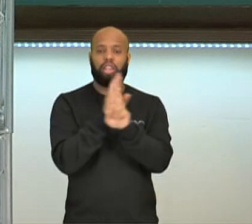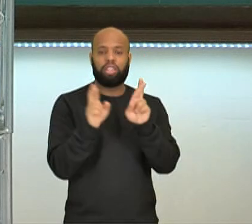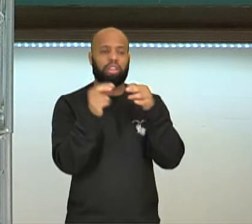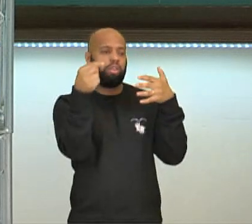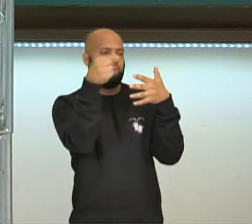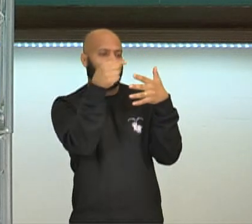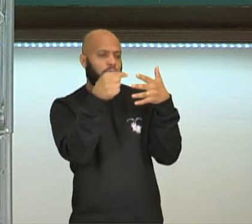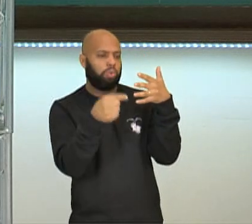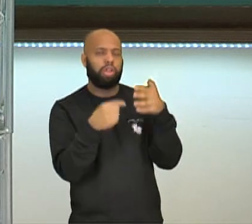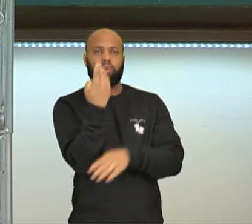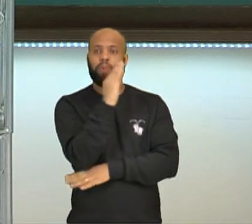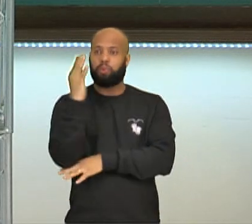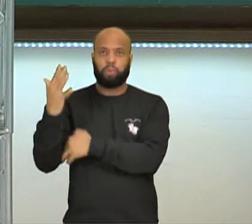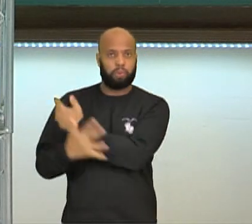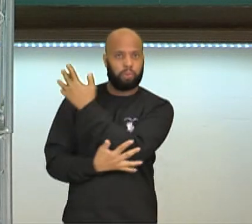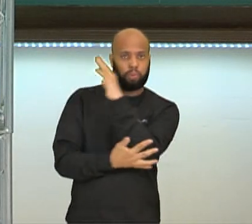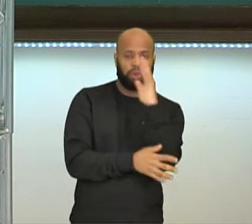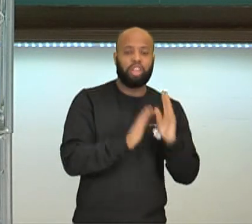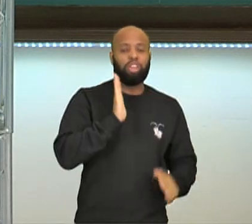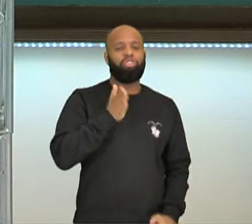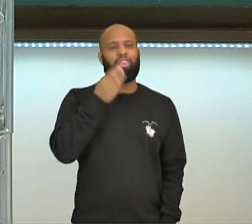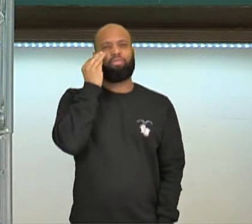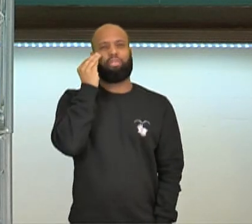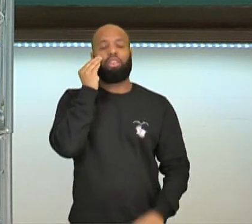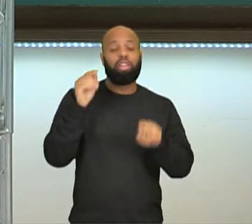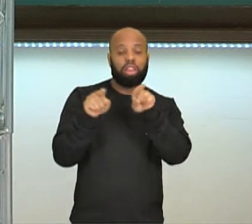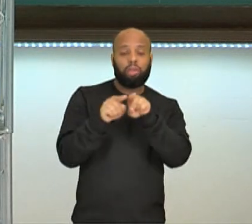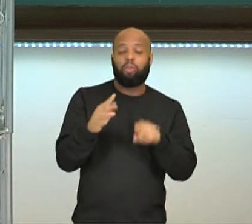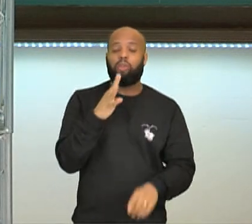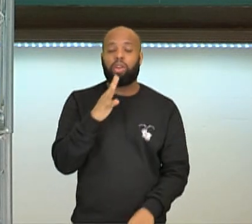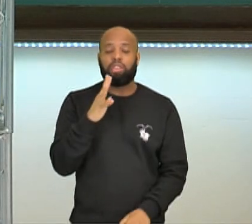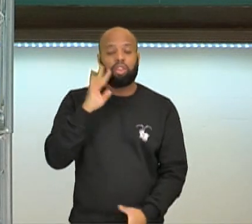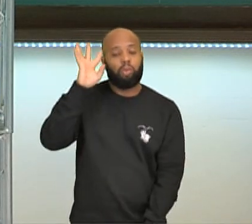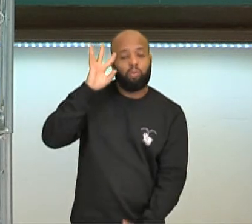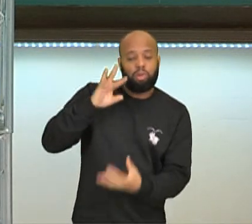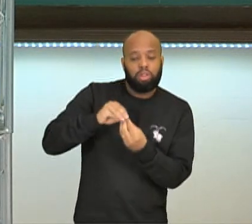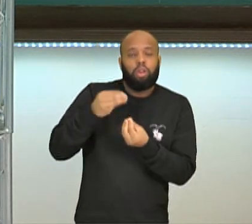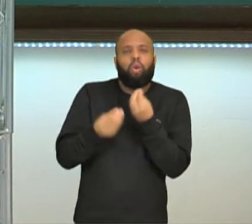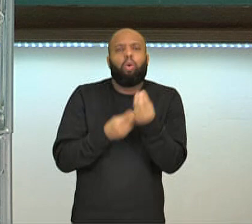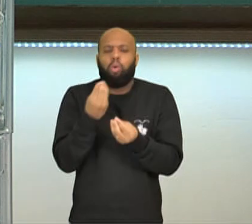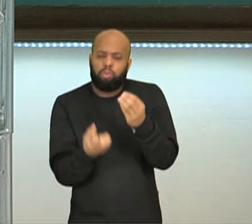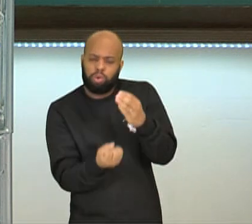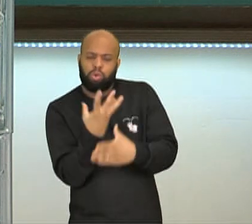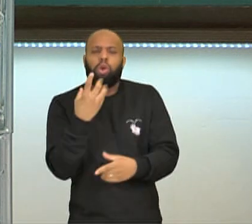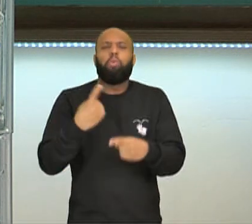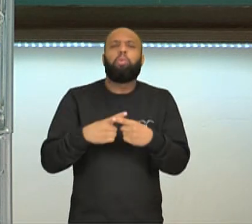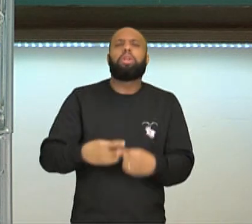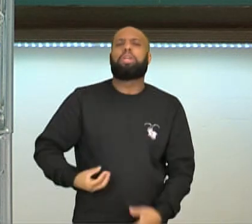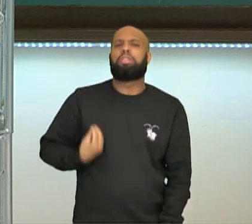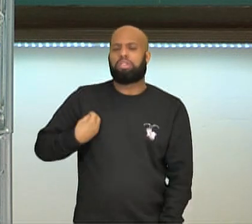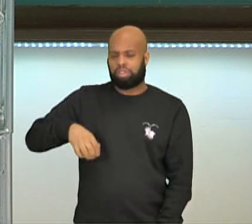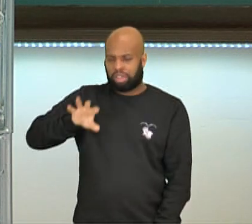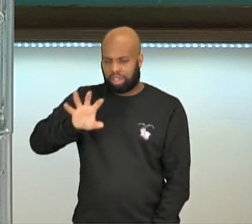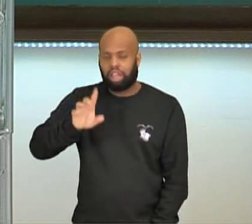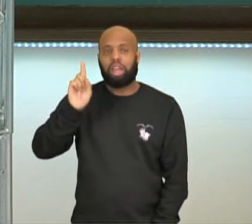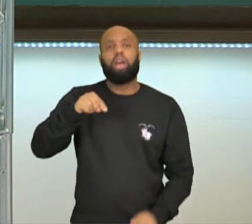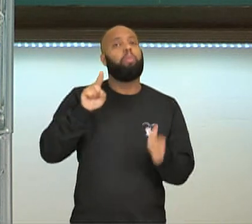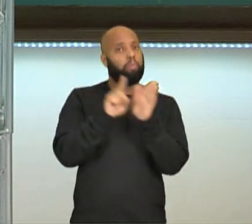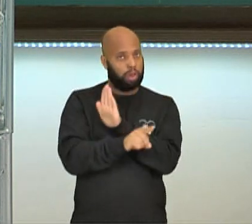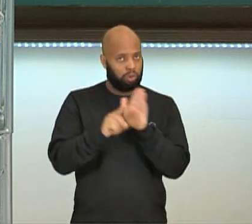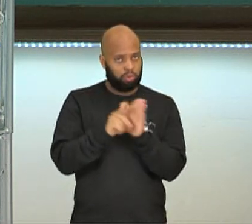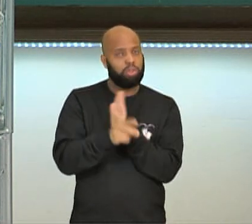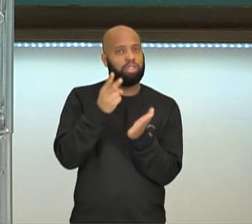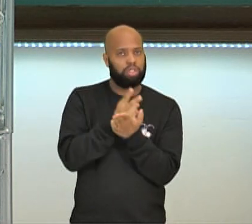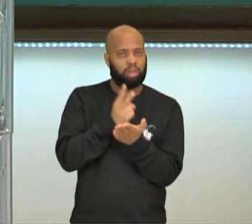da natureza. Ali eles já estão tentando se conhecer, entender de onde vieram, por que estavam ali. Sim, são perguntas. Claro que